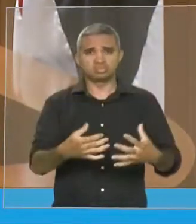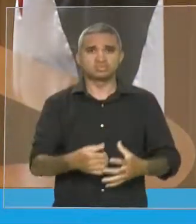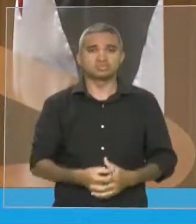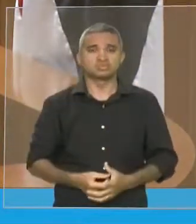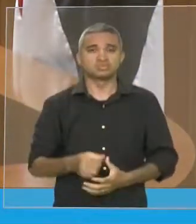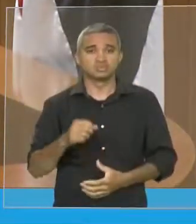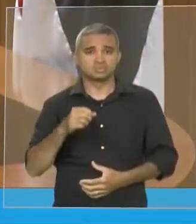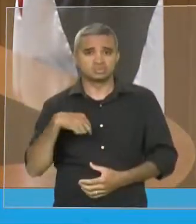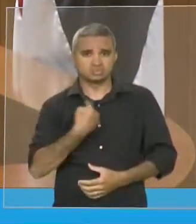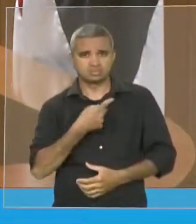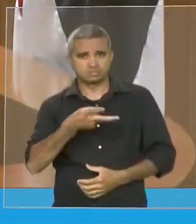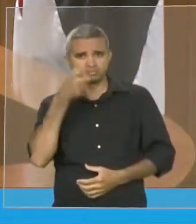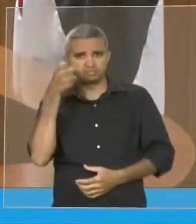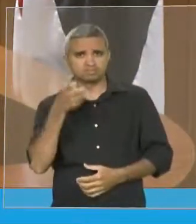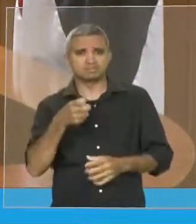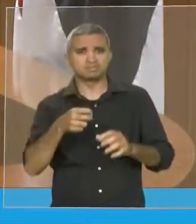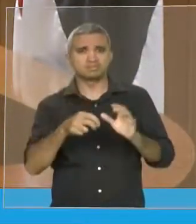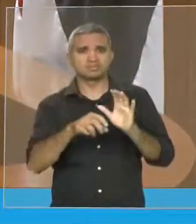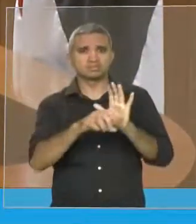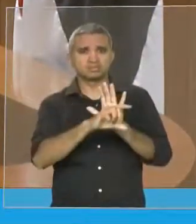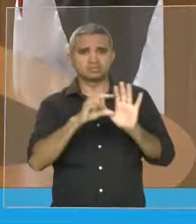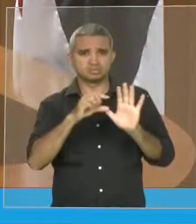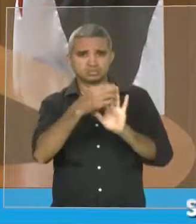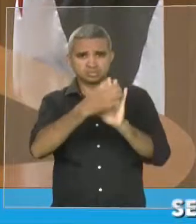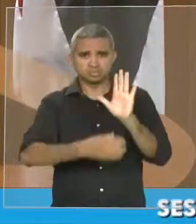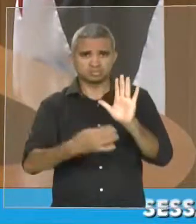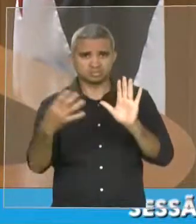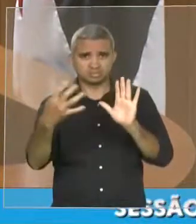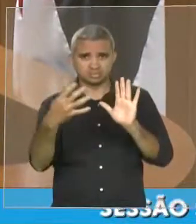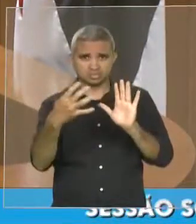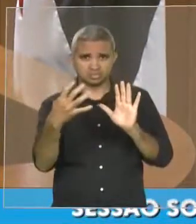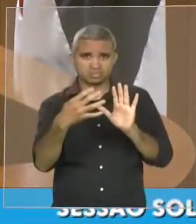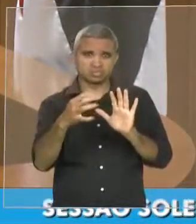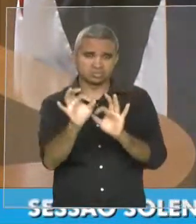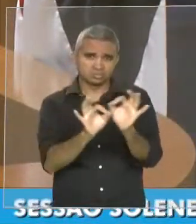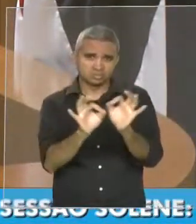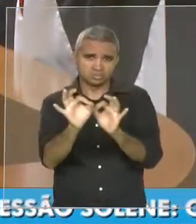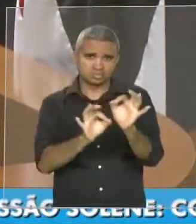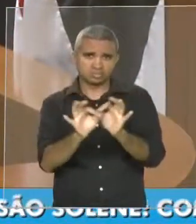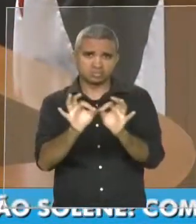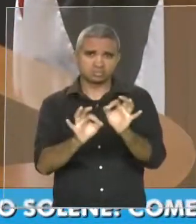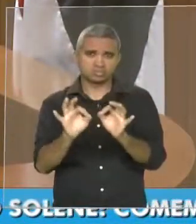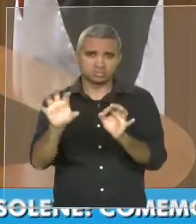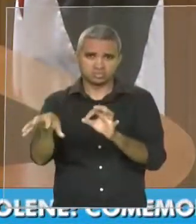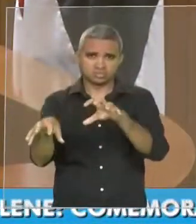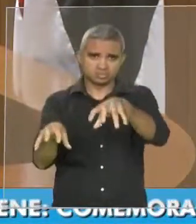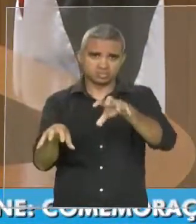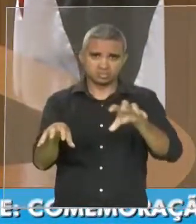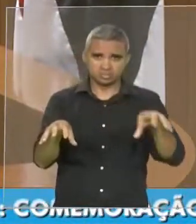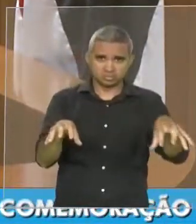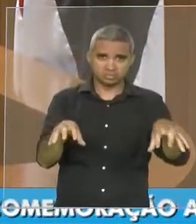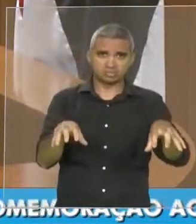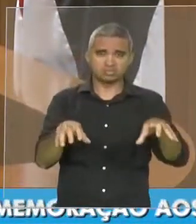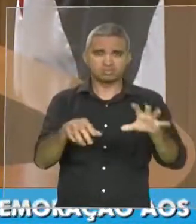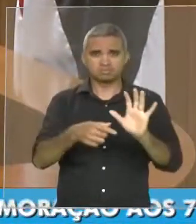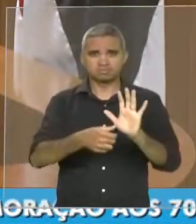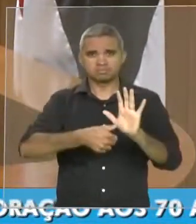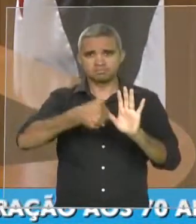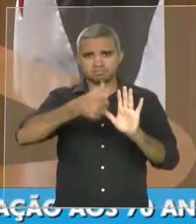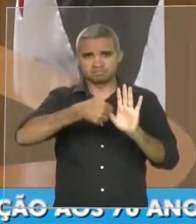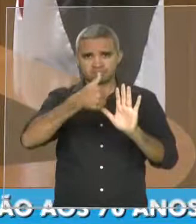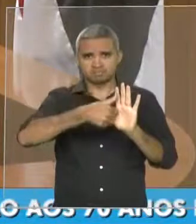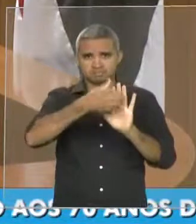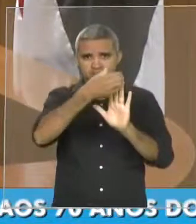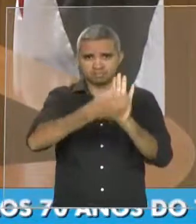título 4º, que cuida da organização dos poderes, veremos logo no capítulo 1º as normas que